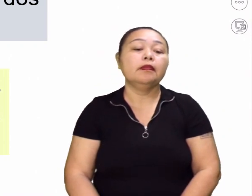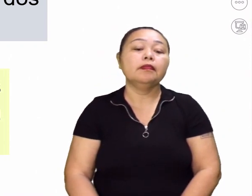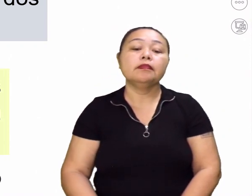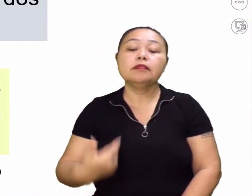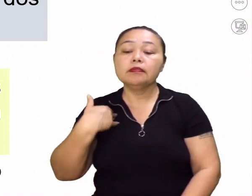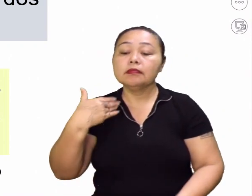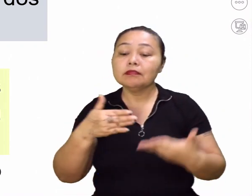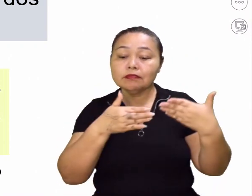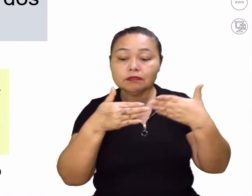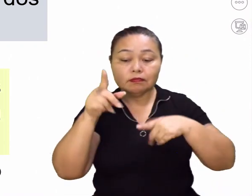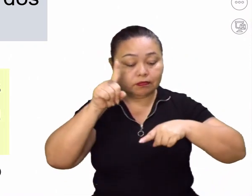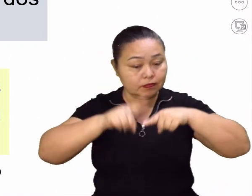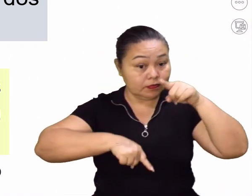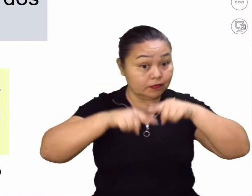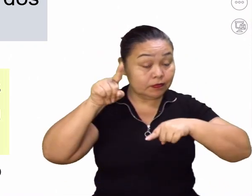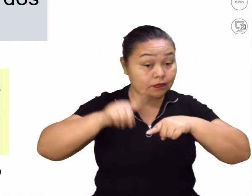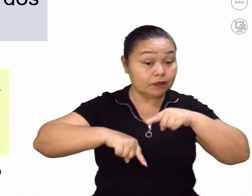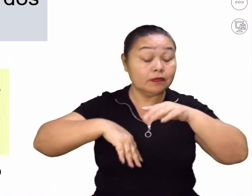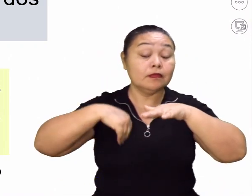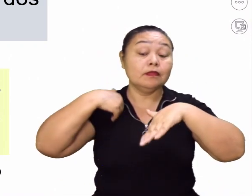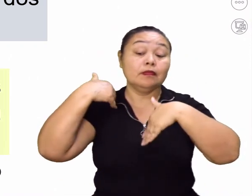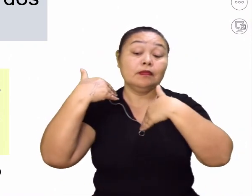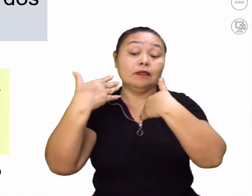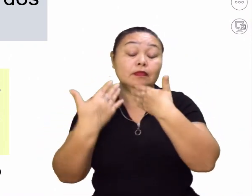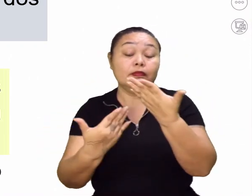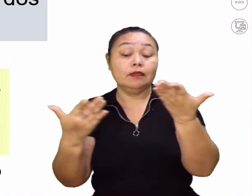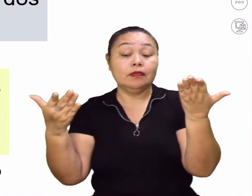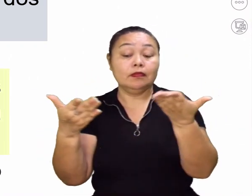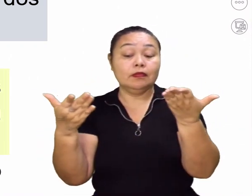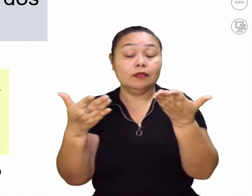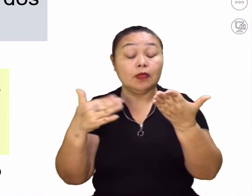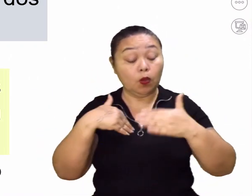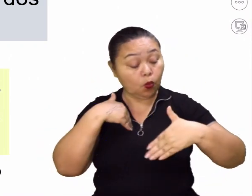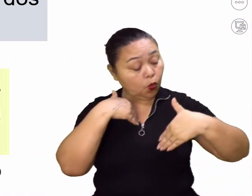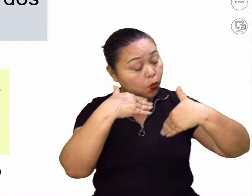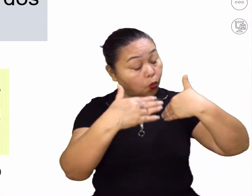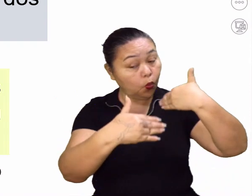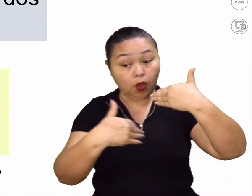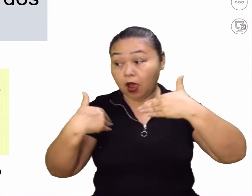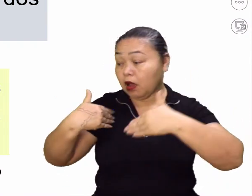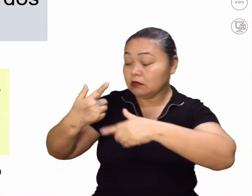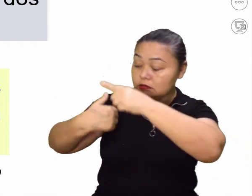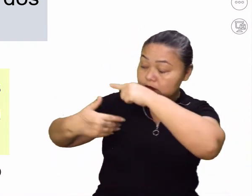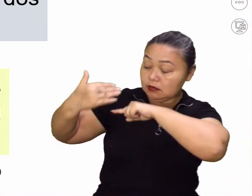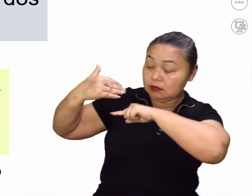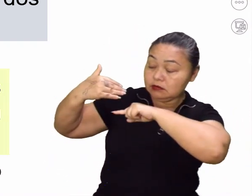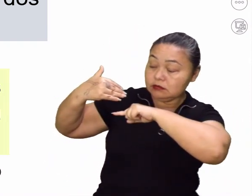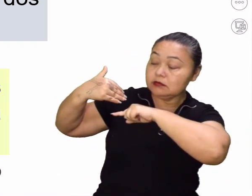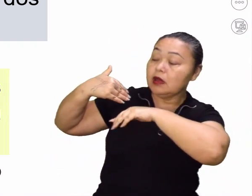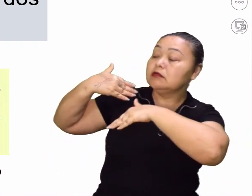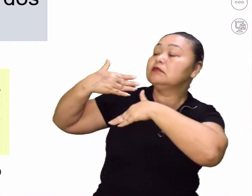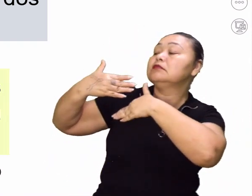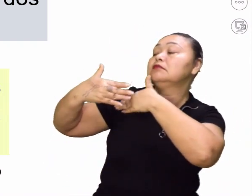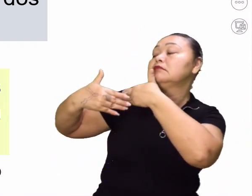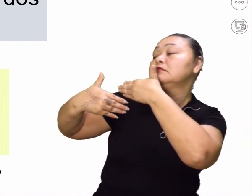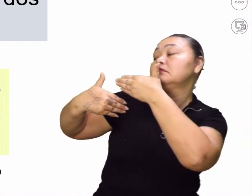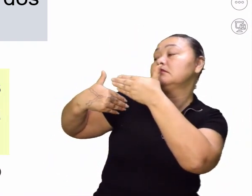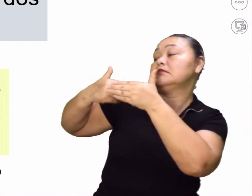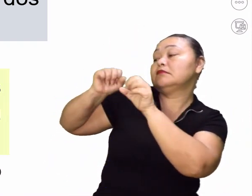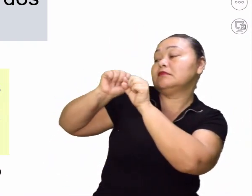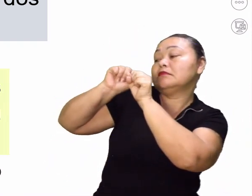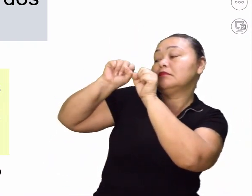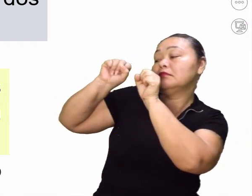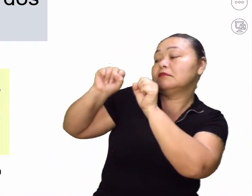A orientação por instrumentos. Aí a gente já tem agora o quê, professor Jorge? Uma evolução, né? Evolução. Uma evolução no sistema